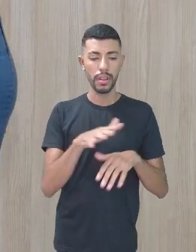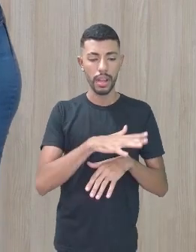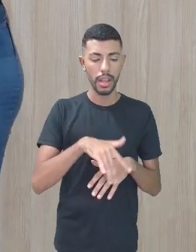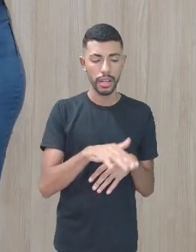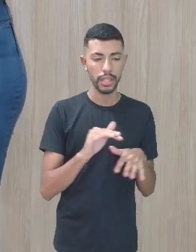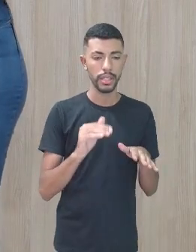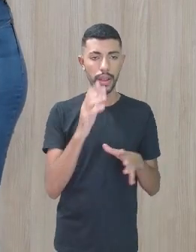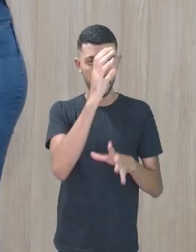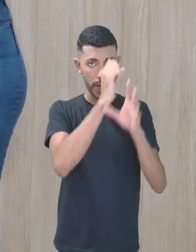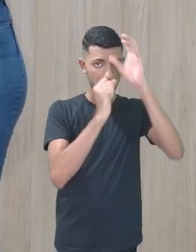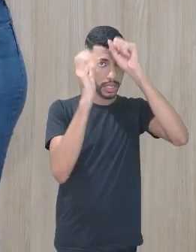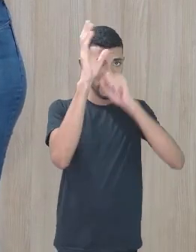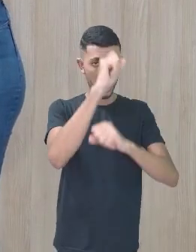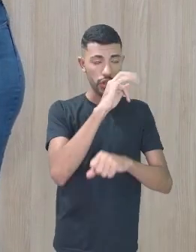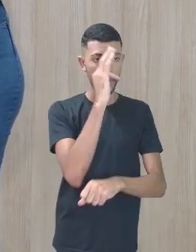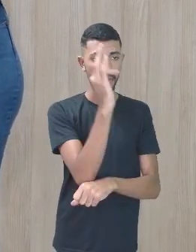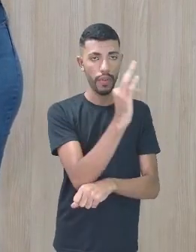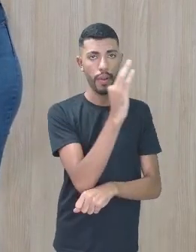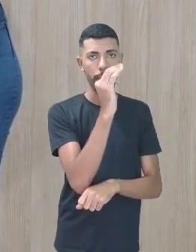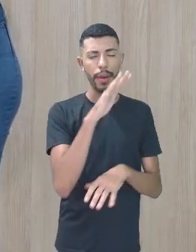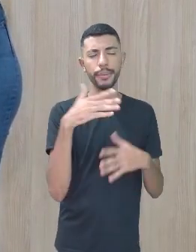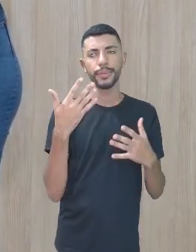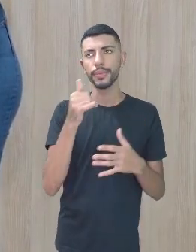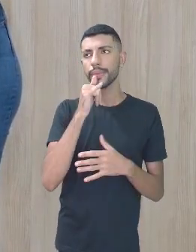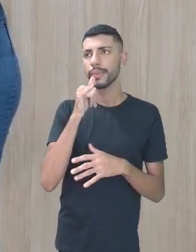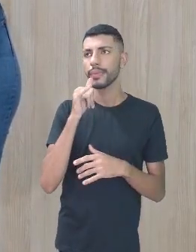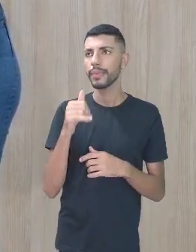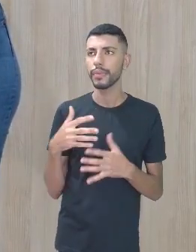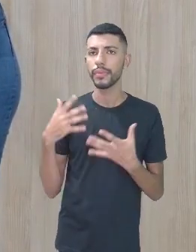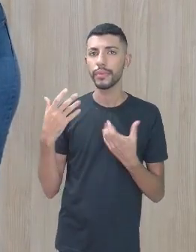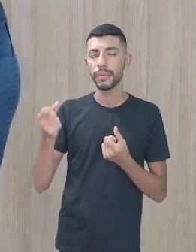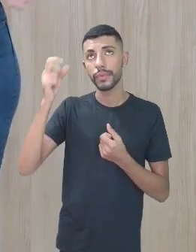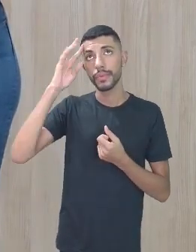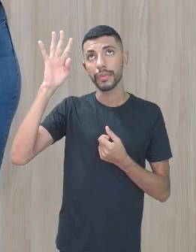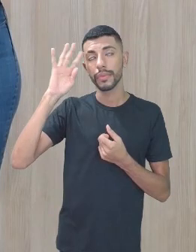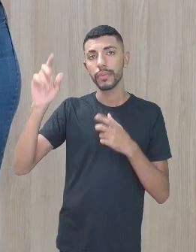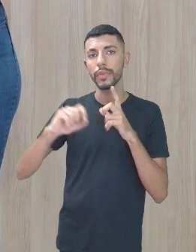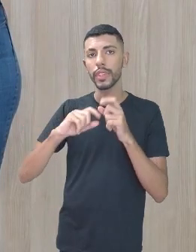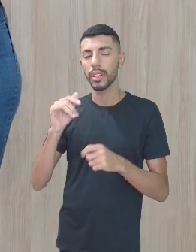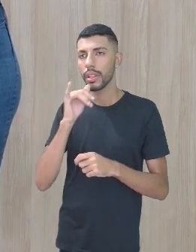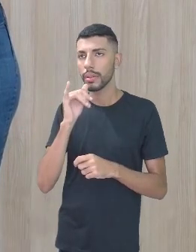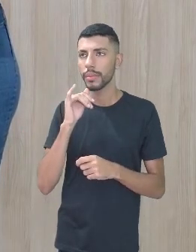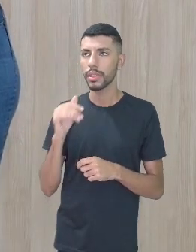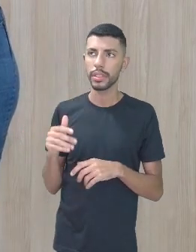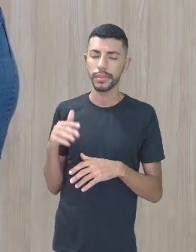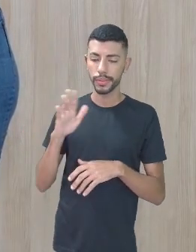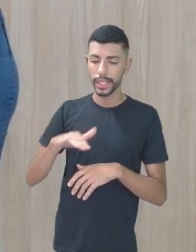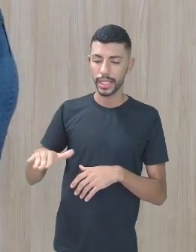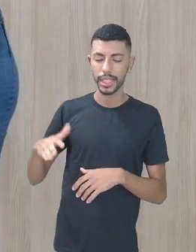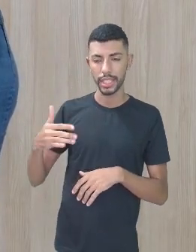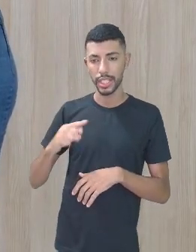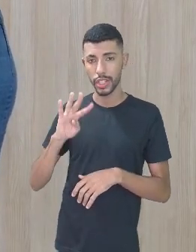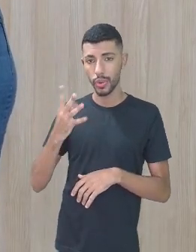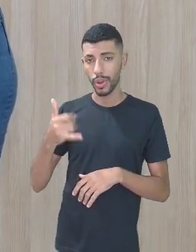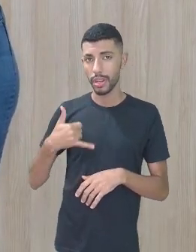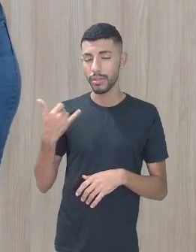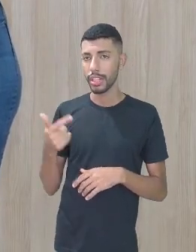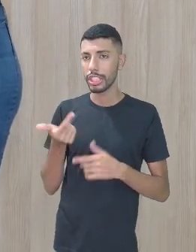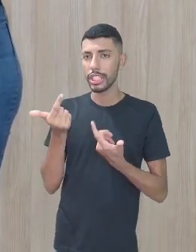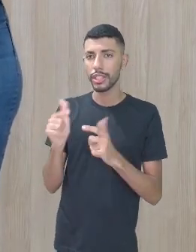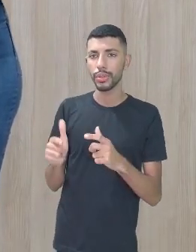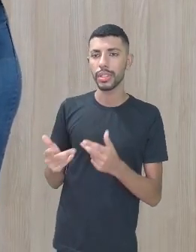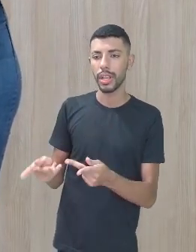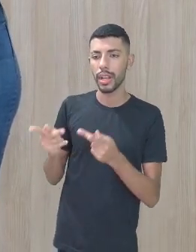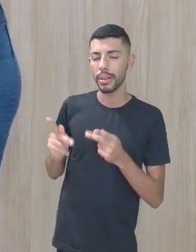Então, imagine uma criança de 4 anos passando por essa ruptura desprovida de acolhimento,